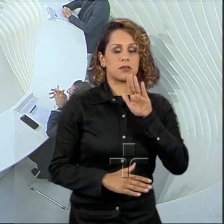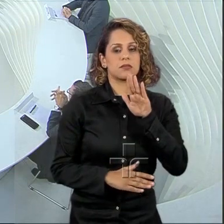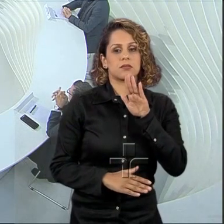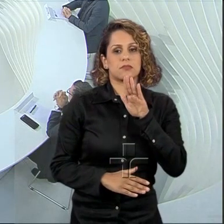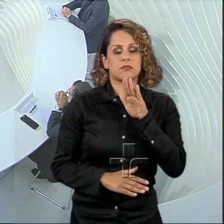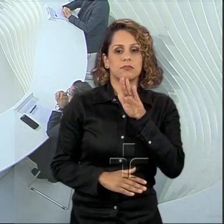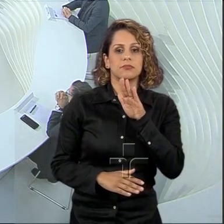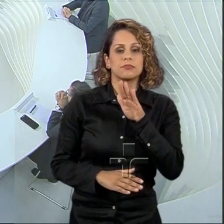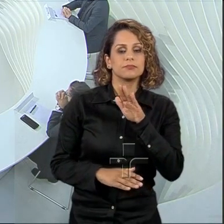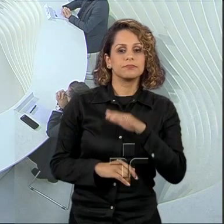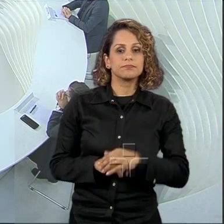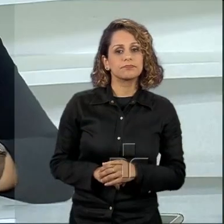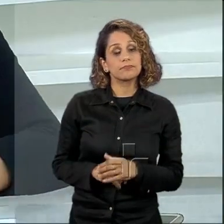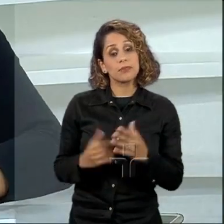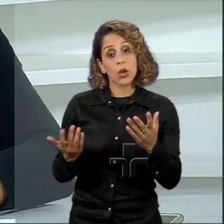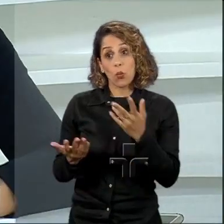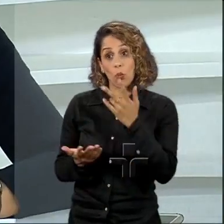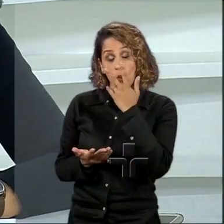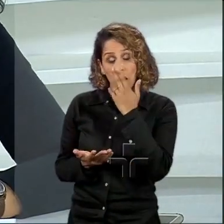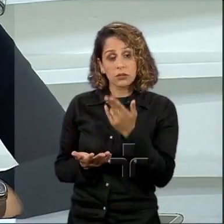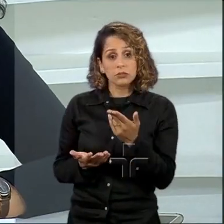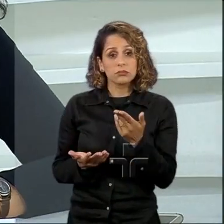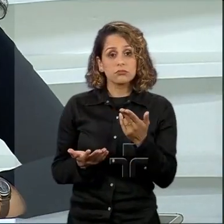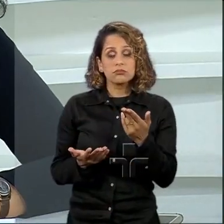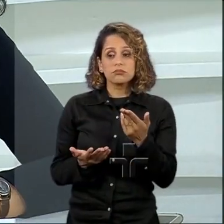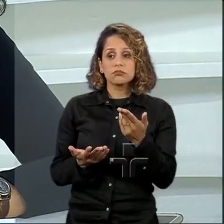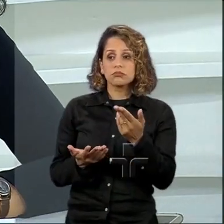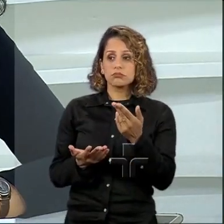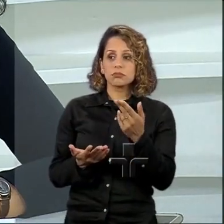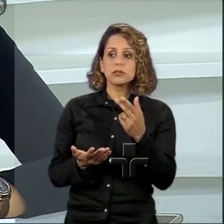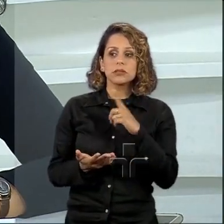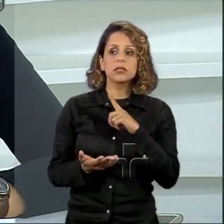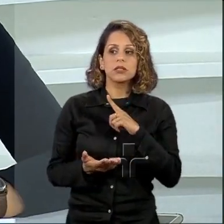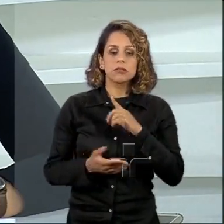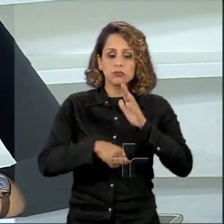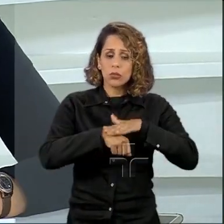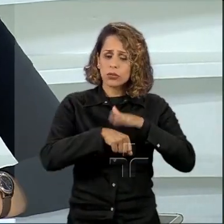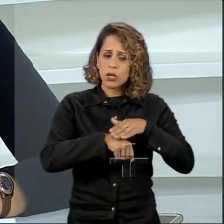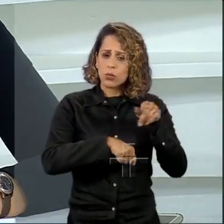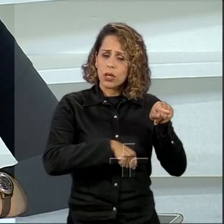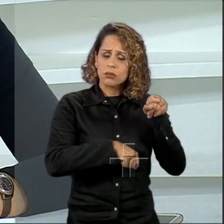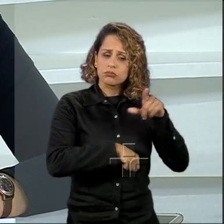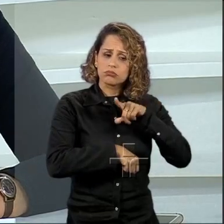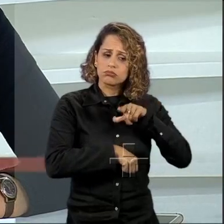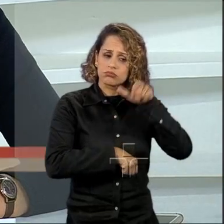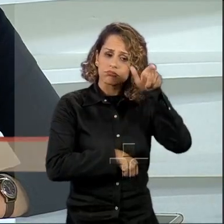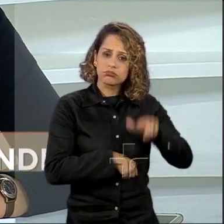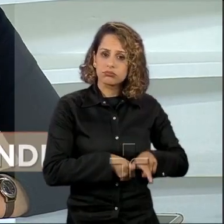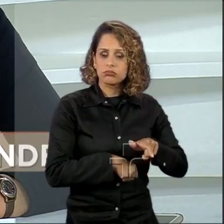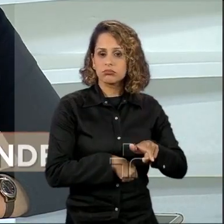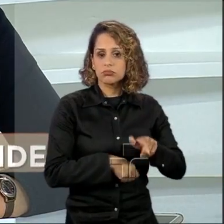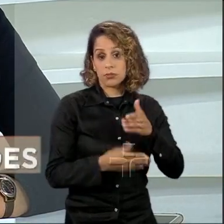ser dado alguma função a ele na campanha e também acenar com